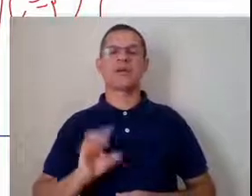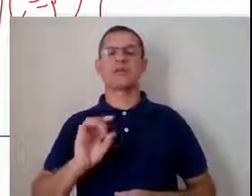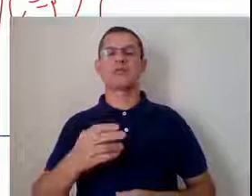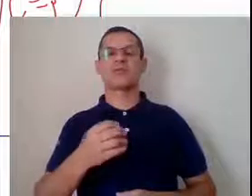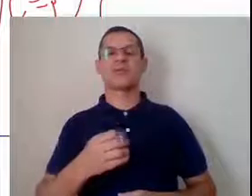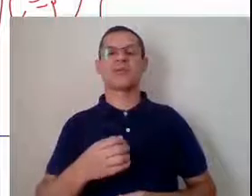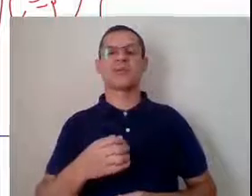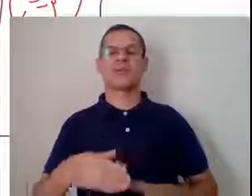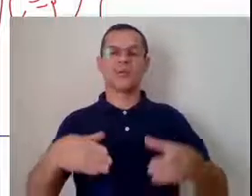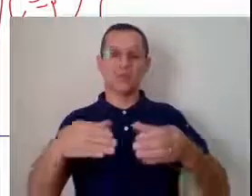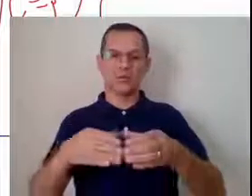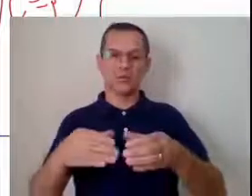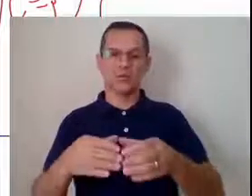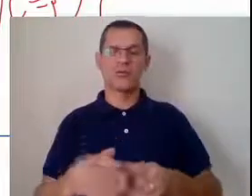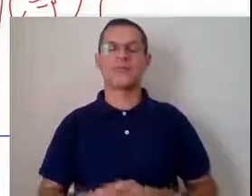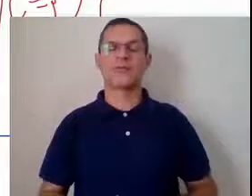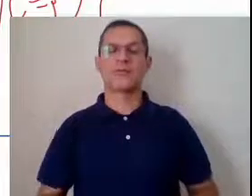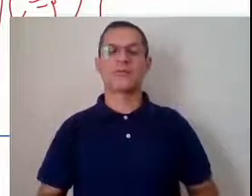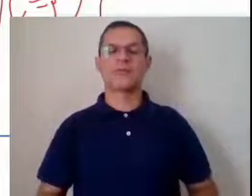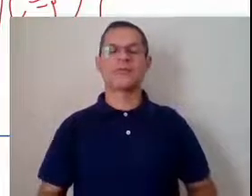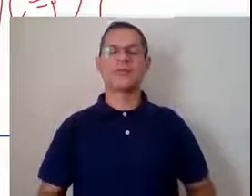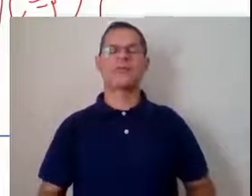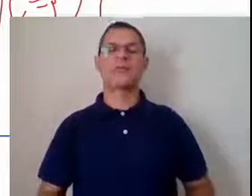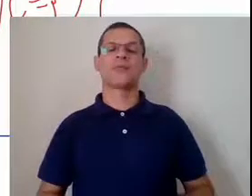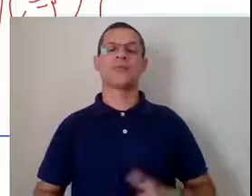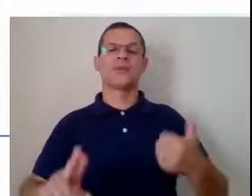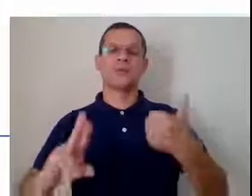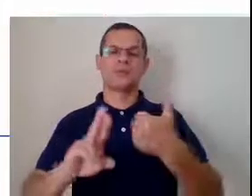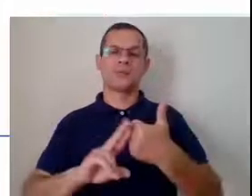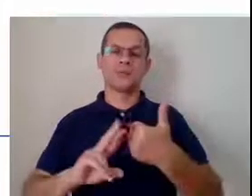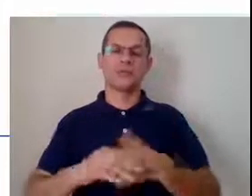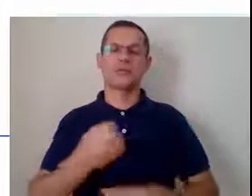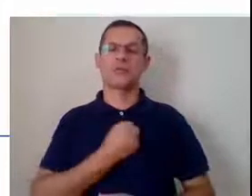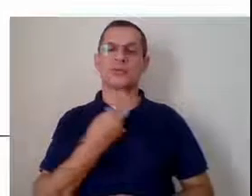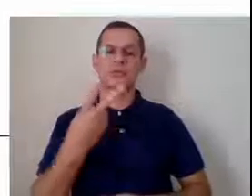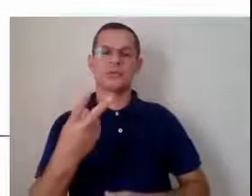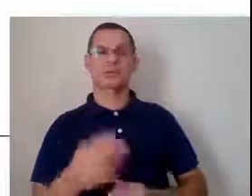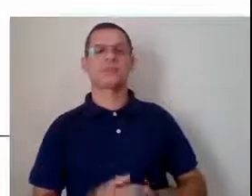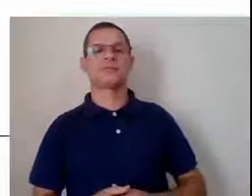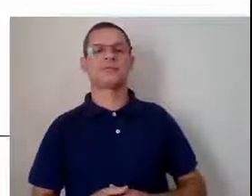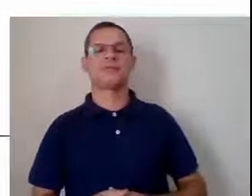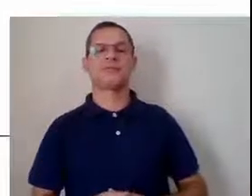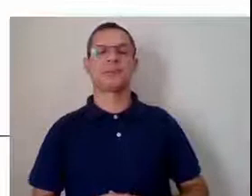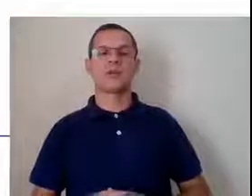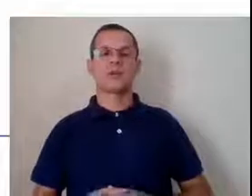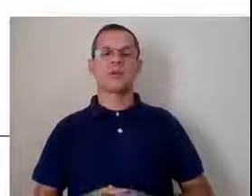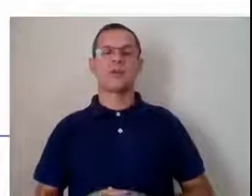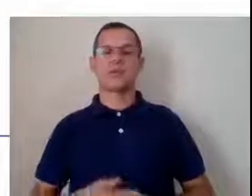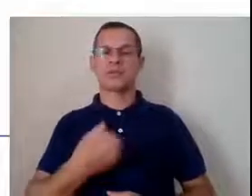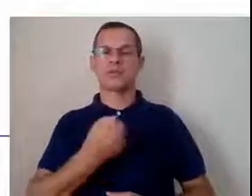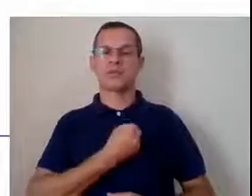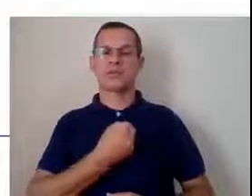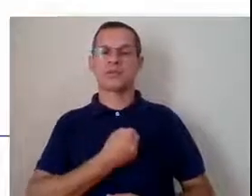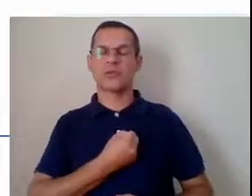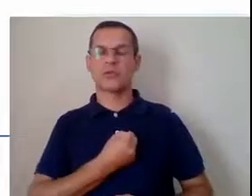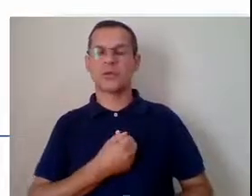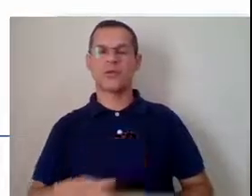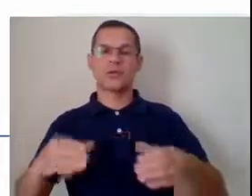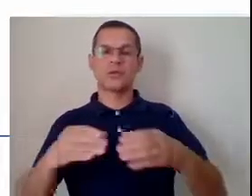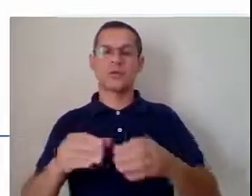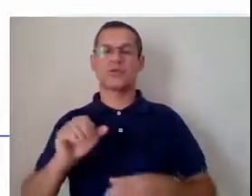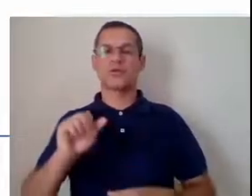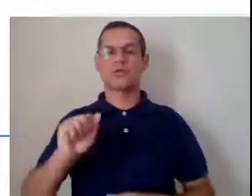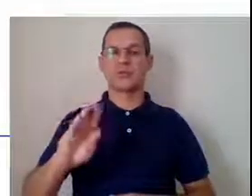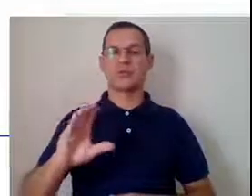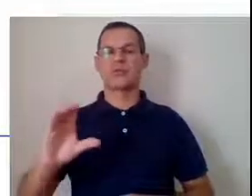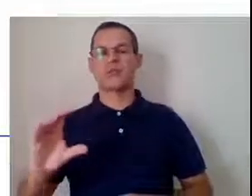apenas um conjunto unitário aí do número 2. Os elementos do conjunto A, B e C que fazem parte